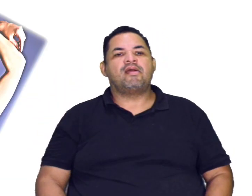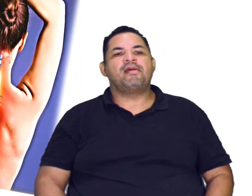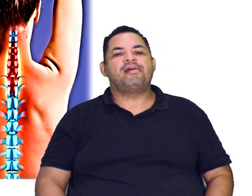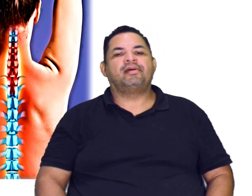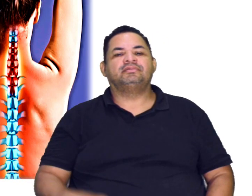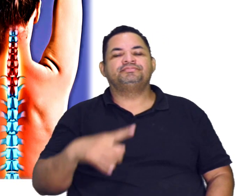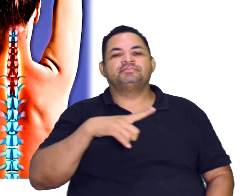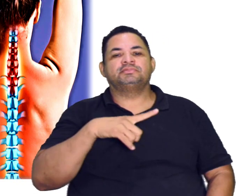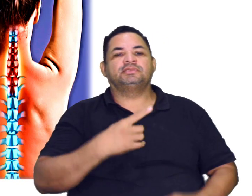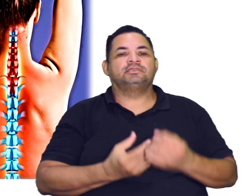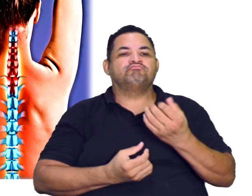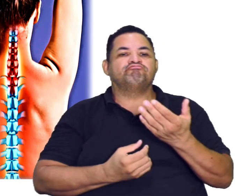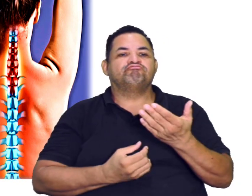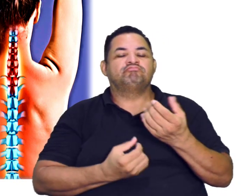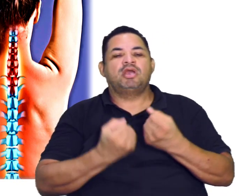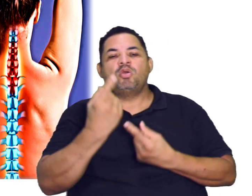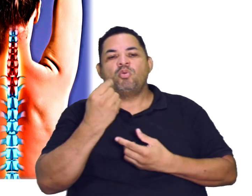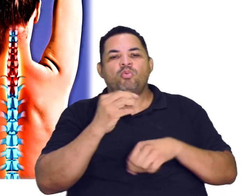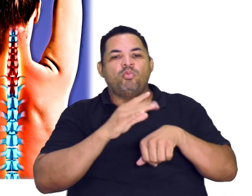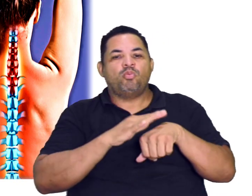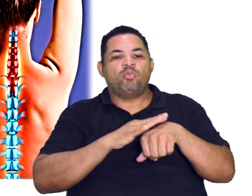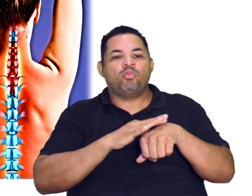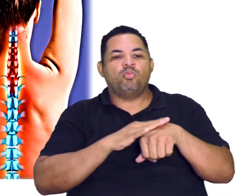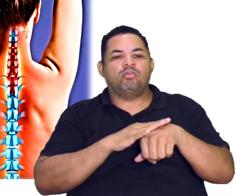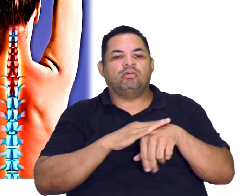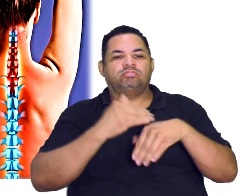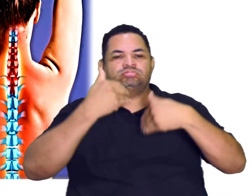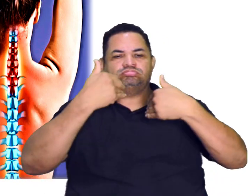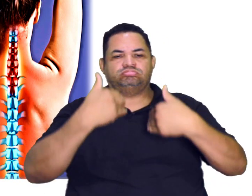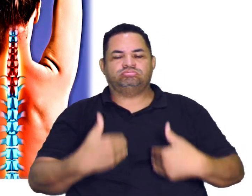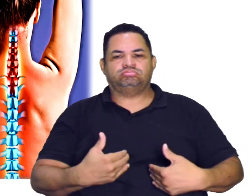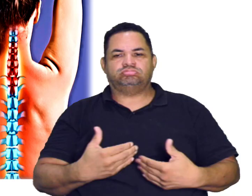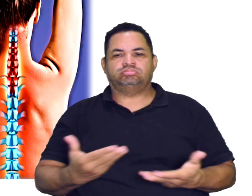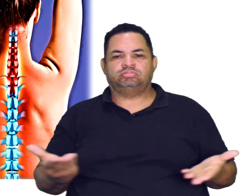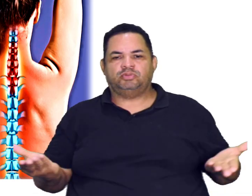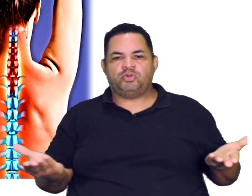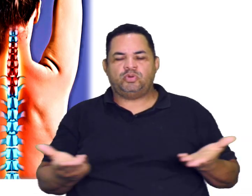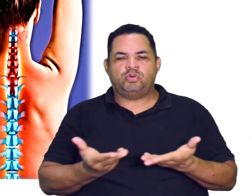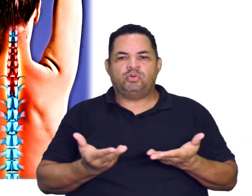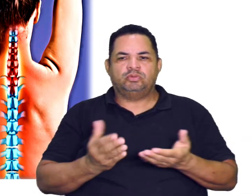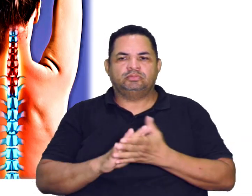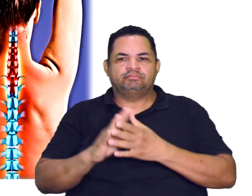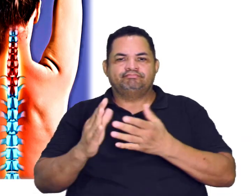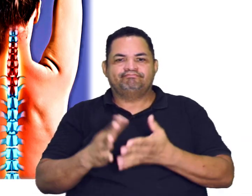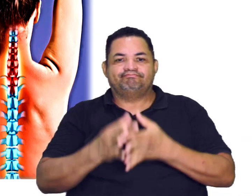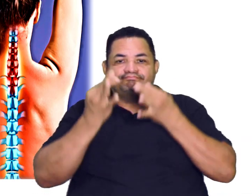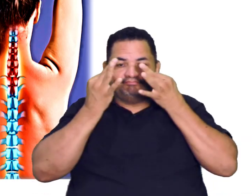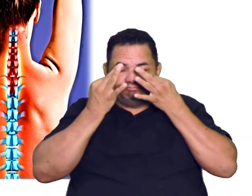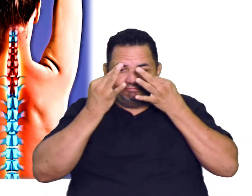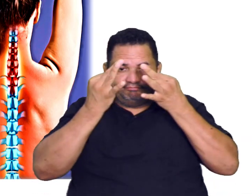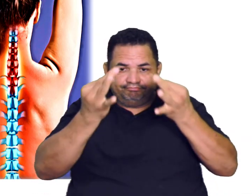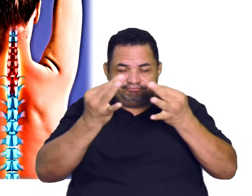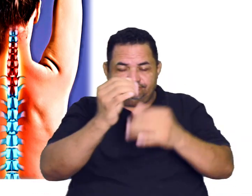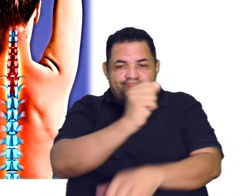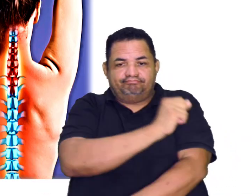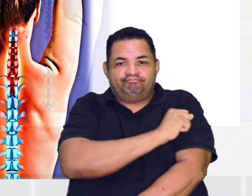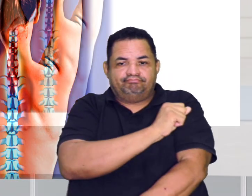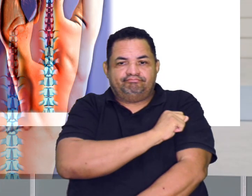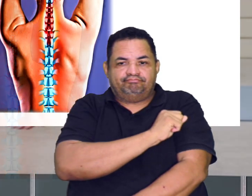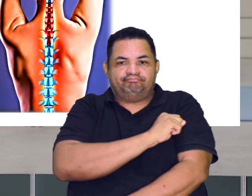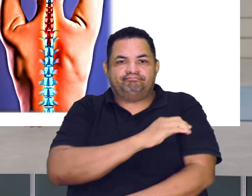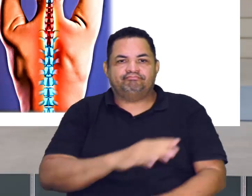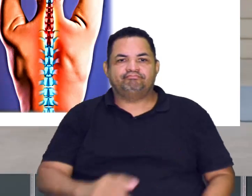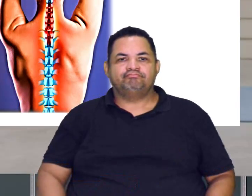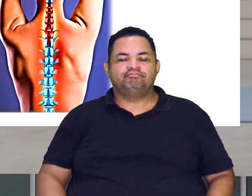E aí existem algumas doenças que são relacionadas à má postura. E aqui agora eu chamo a tua atenção, caríssimo estudante. Vem cá